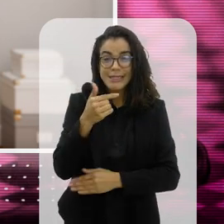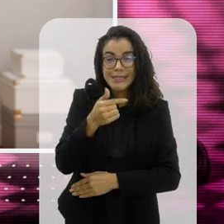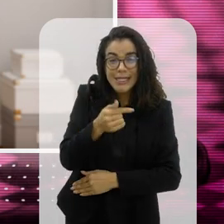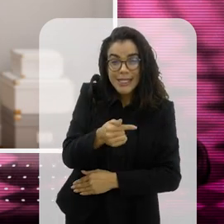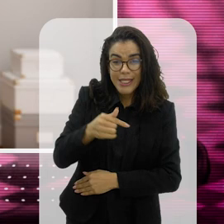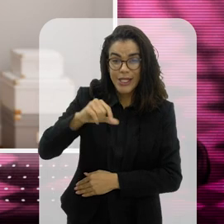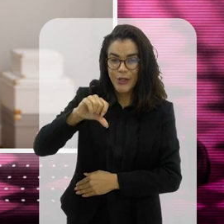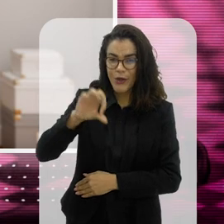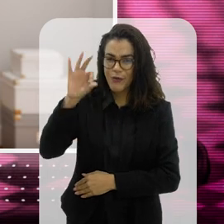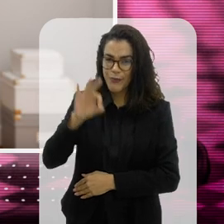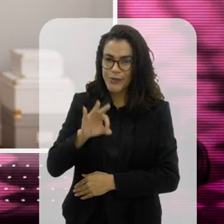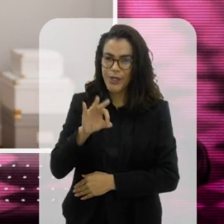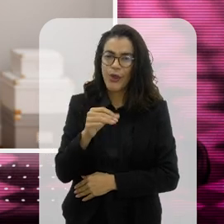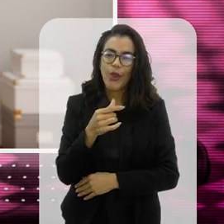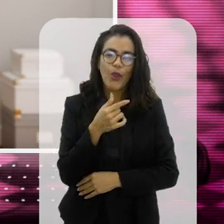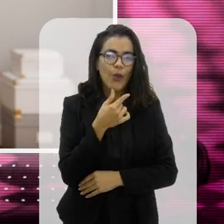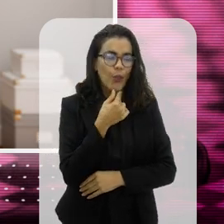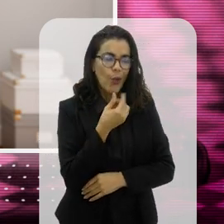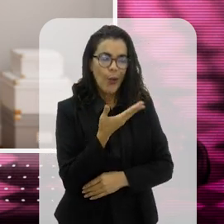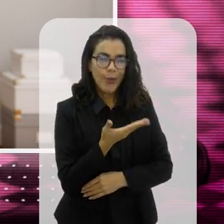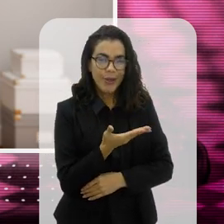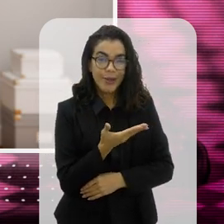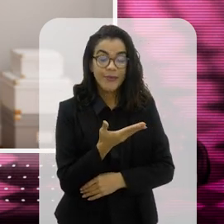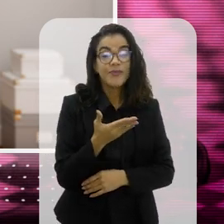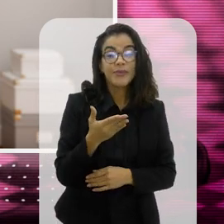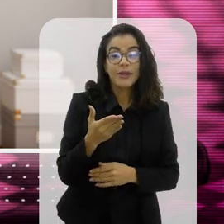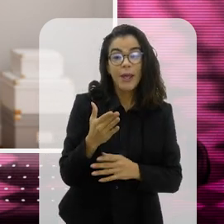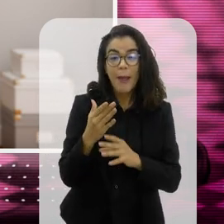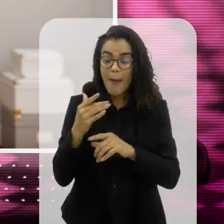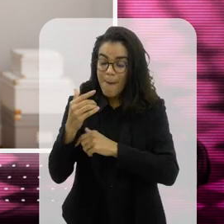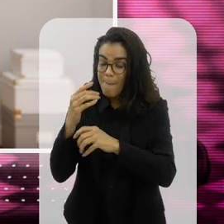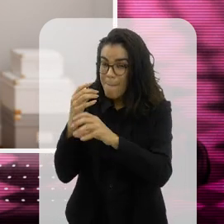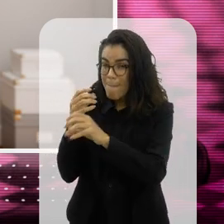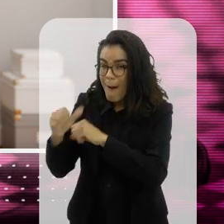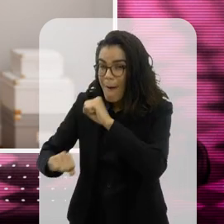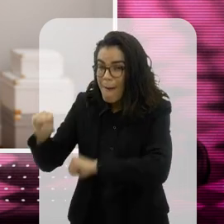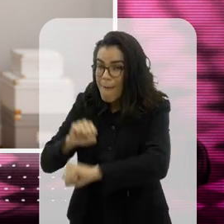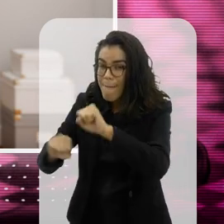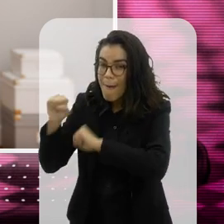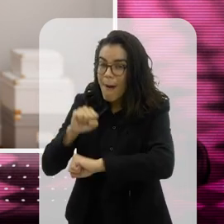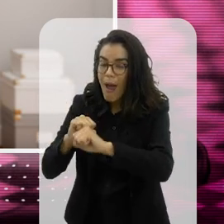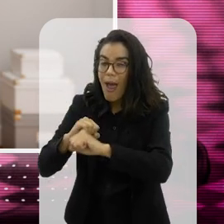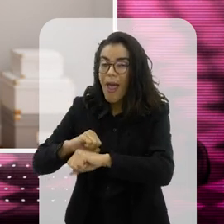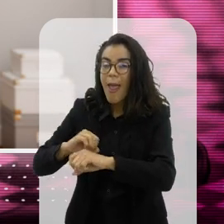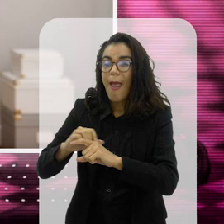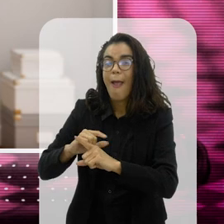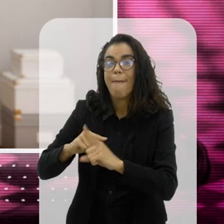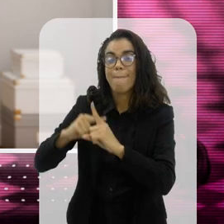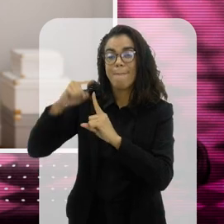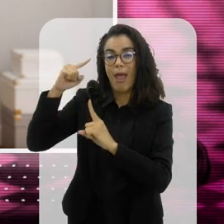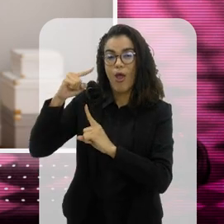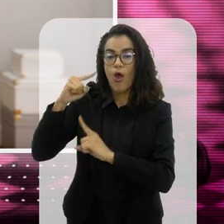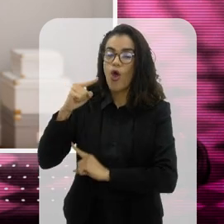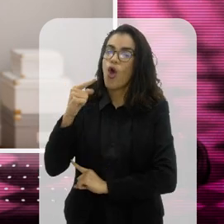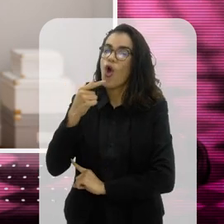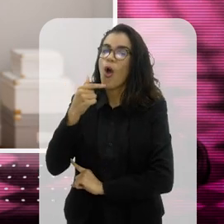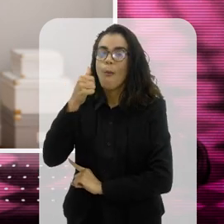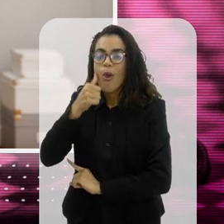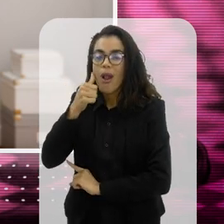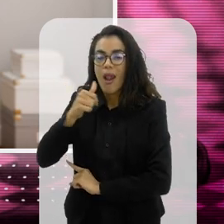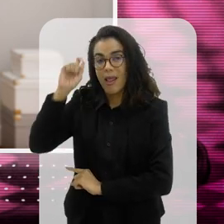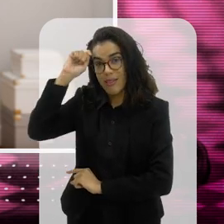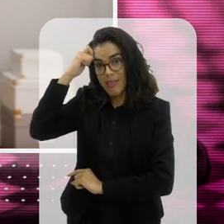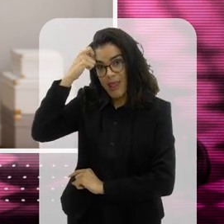de 79% entre os homens. A taxa de realização de afazeres domésticos é maior entre as mulheres